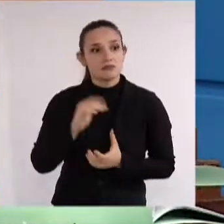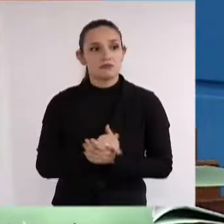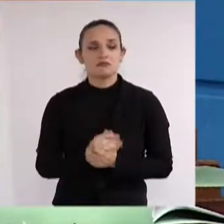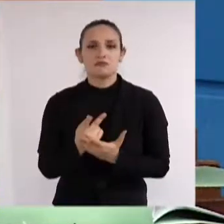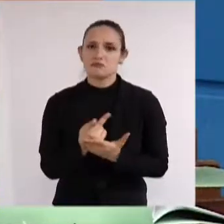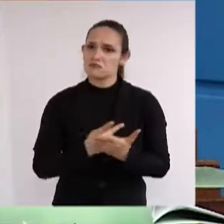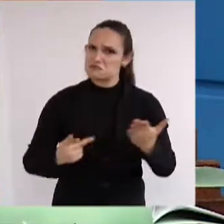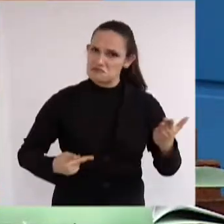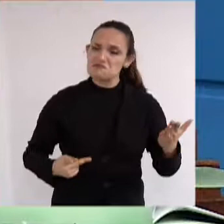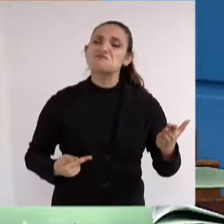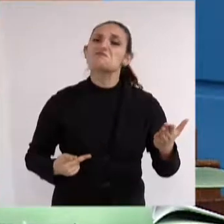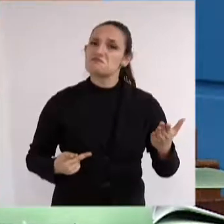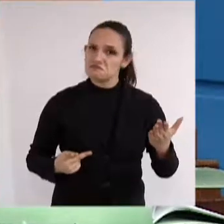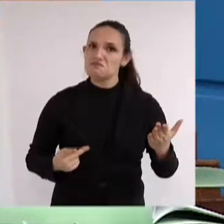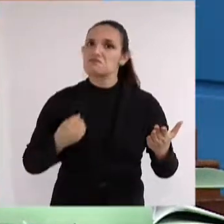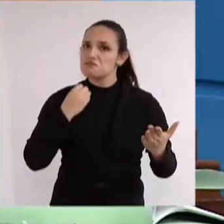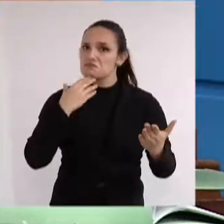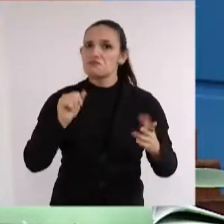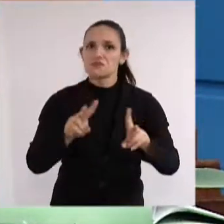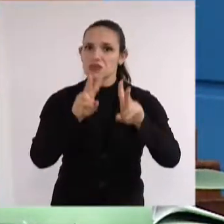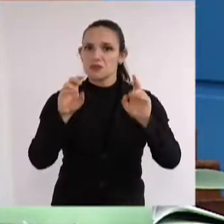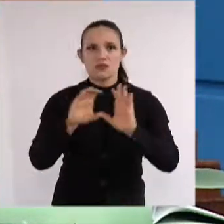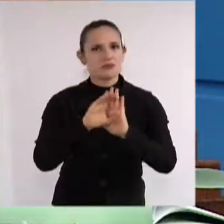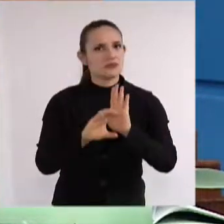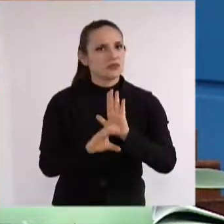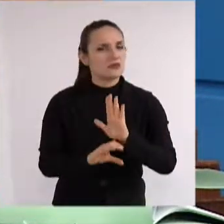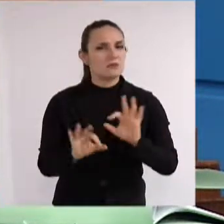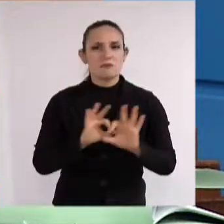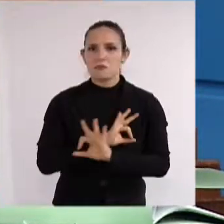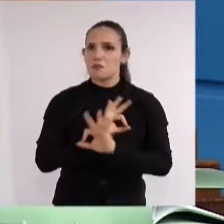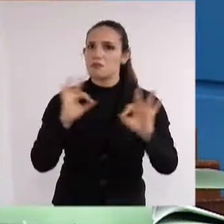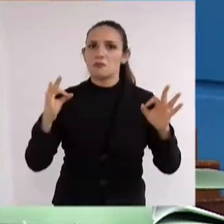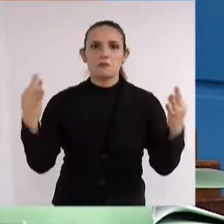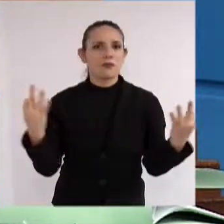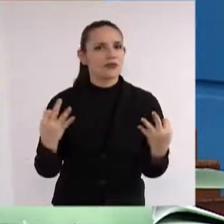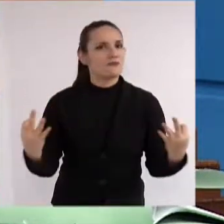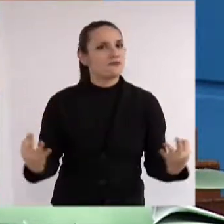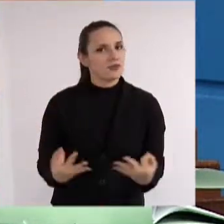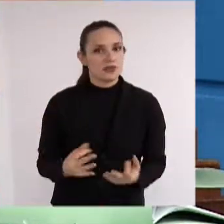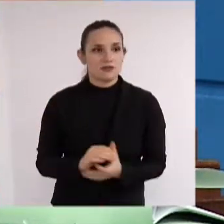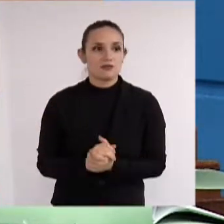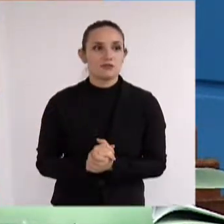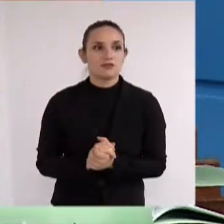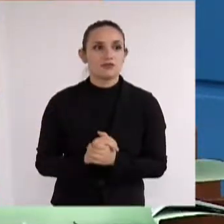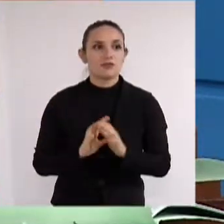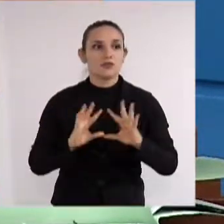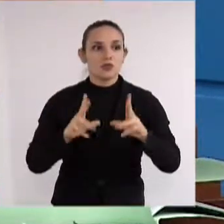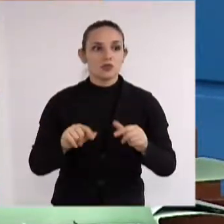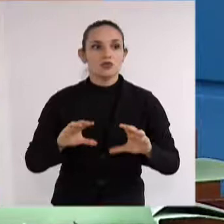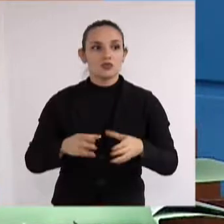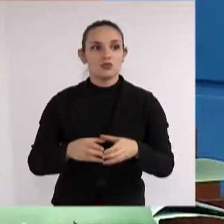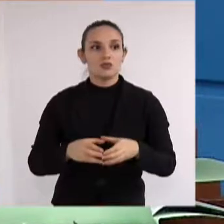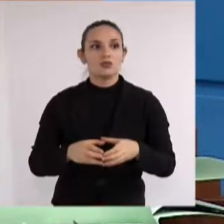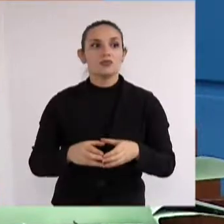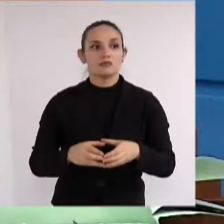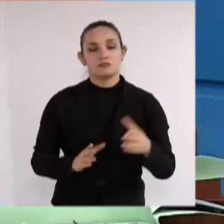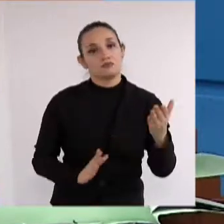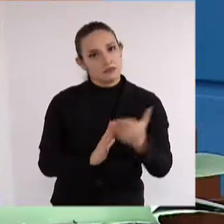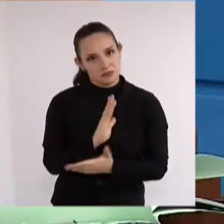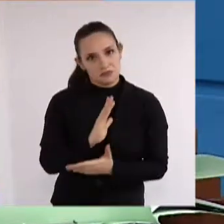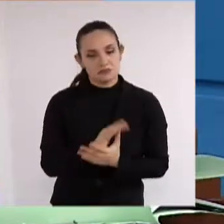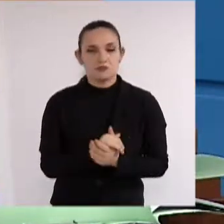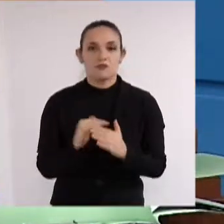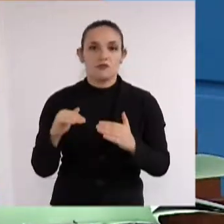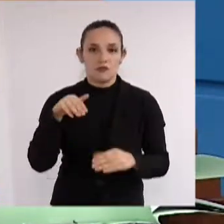um parecer em segunda de mérito perfeito. Tanto é que foi aprovado por toda a comissão.